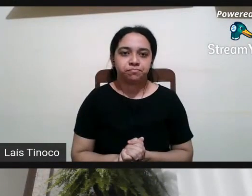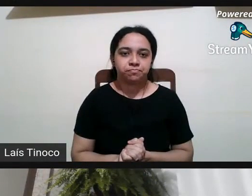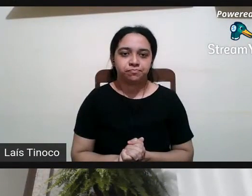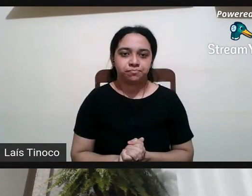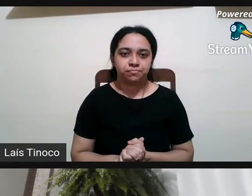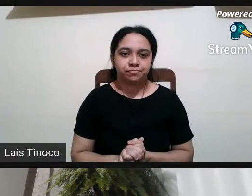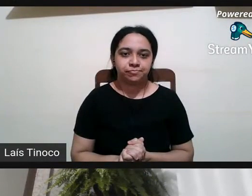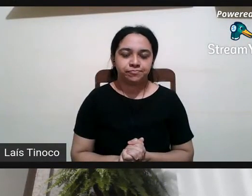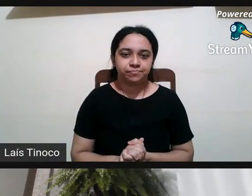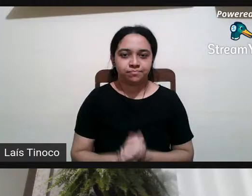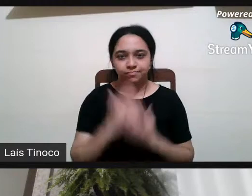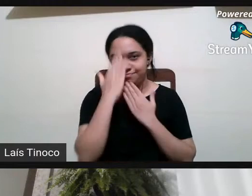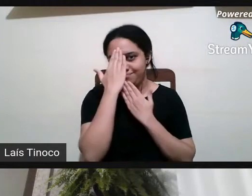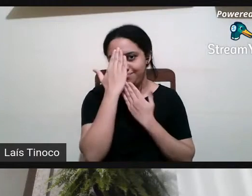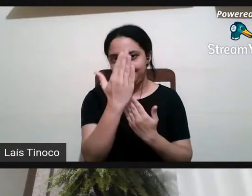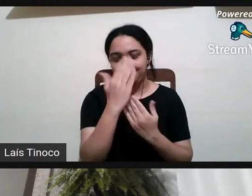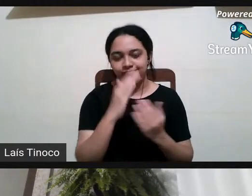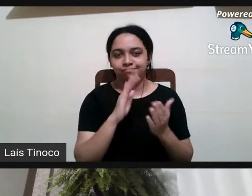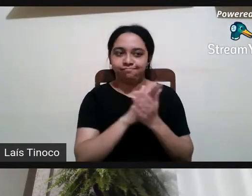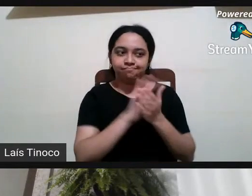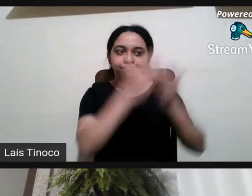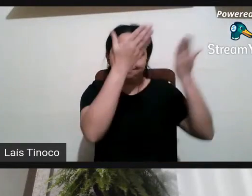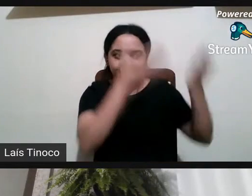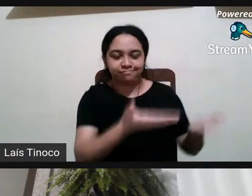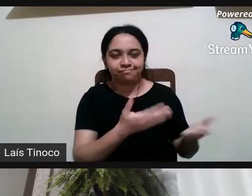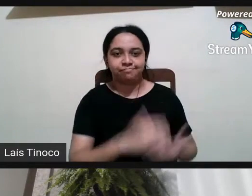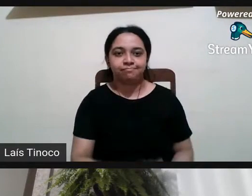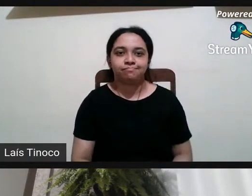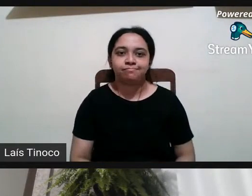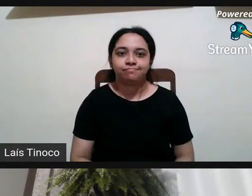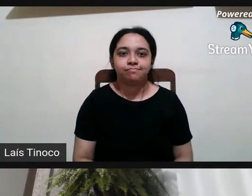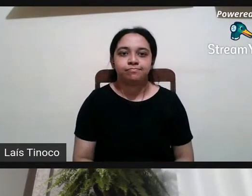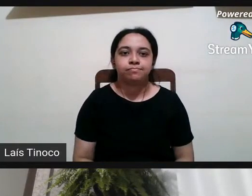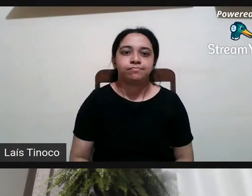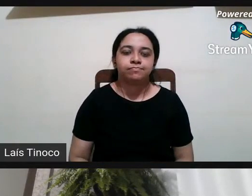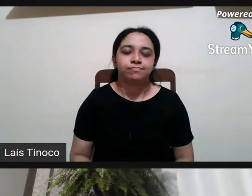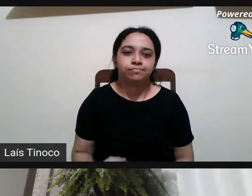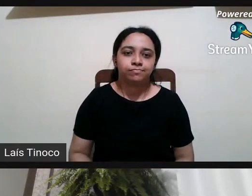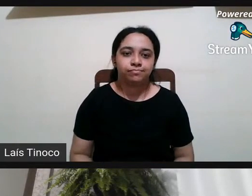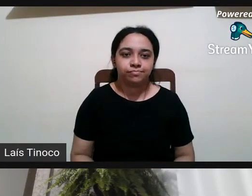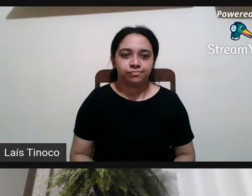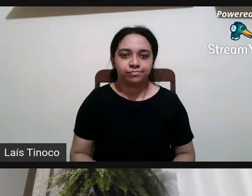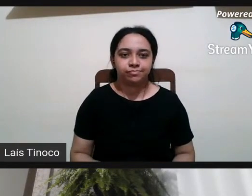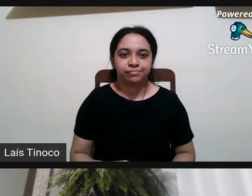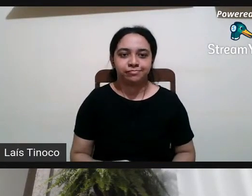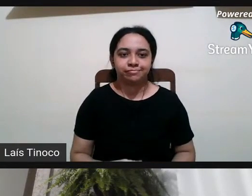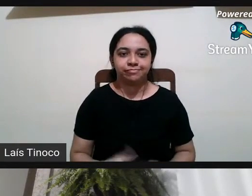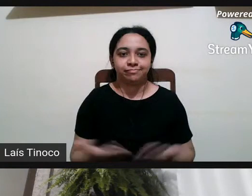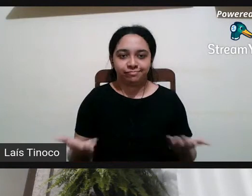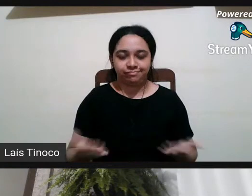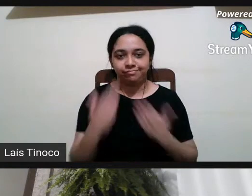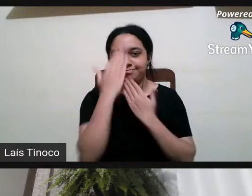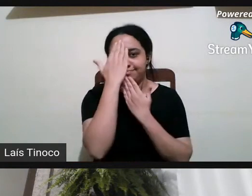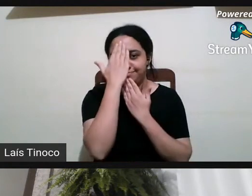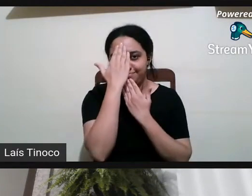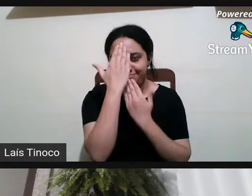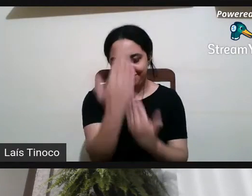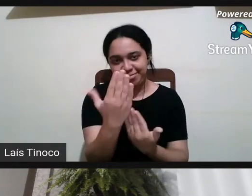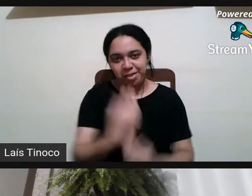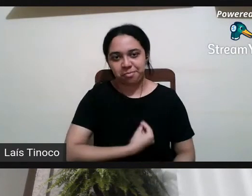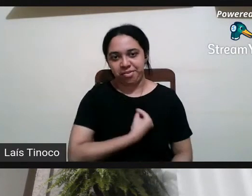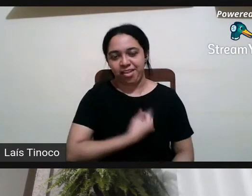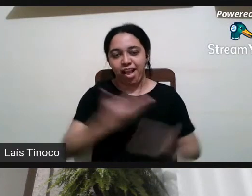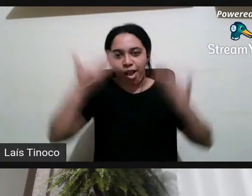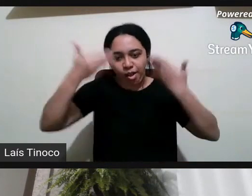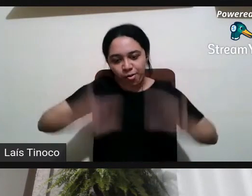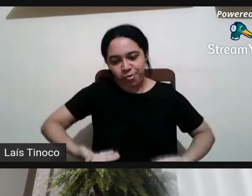Caio. Parabéns. Obrigado, Carlos. Obrigado. E eu cheguei aqui para fazer um agradecimento a todos vocês